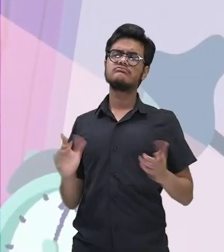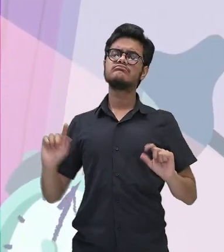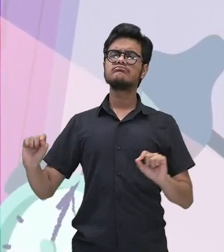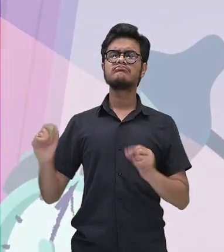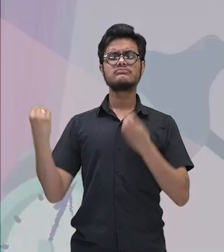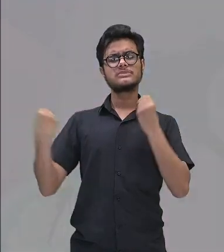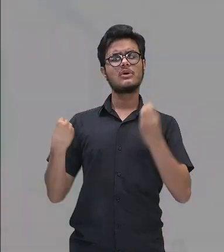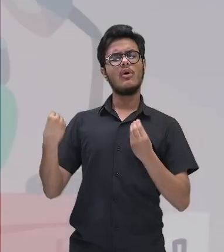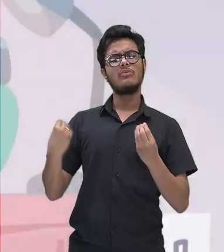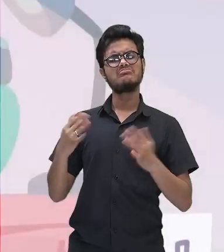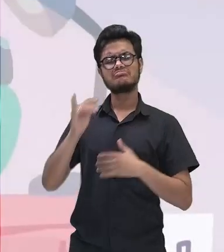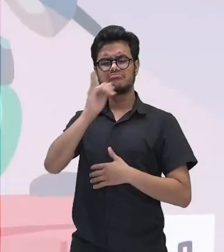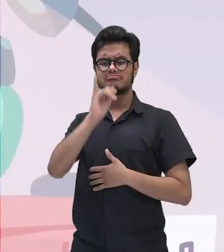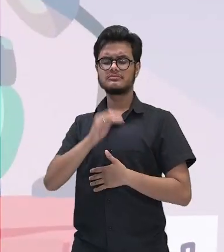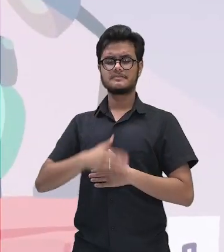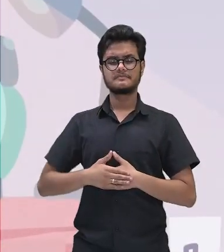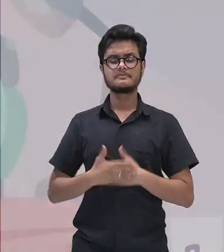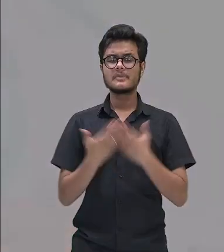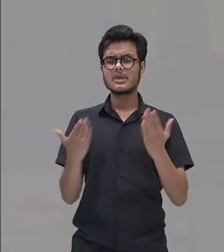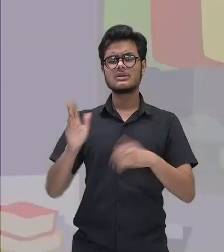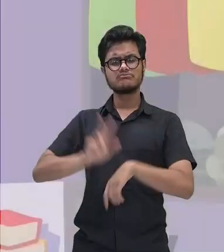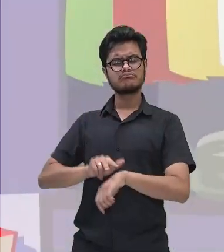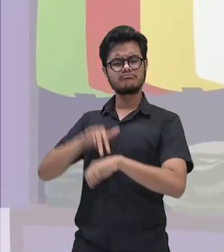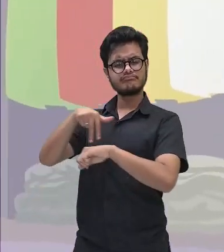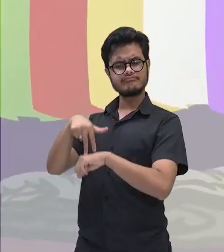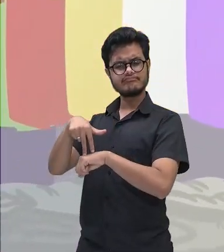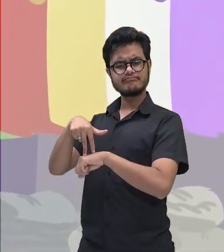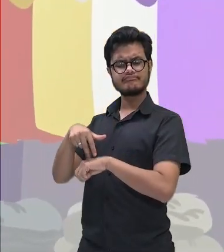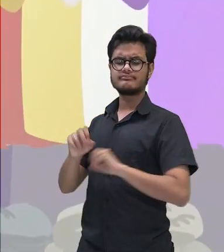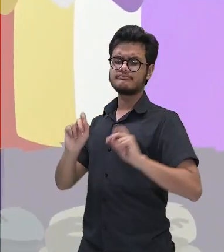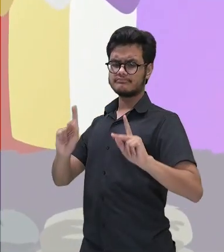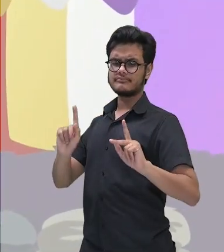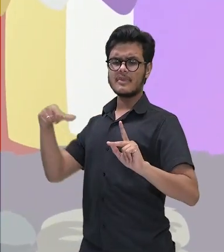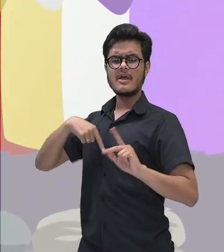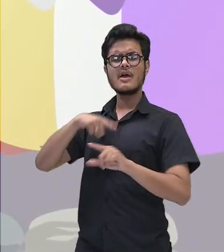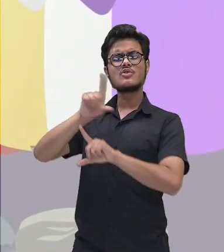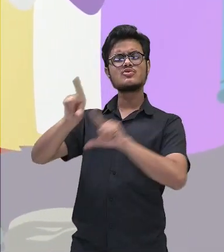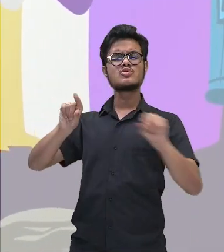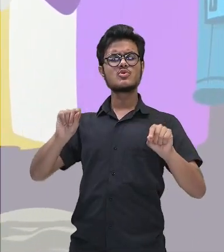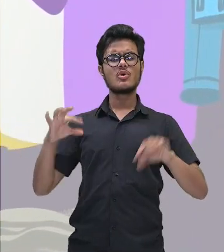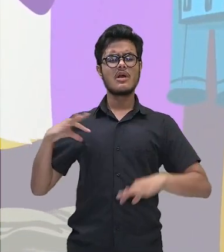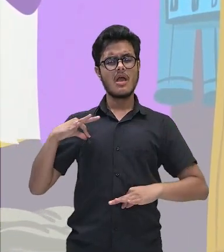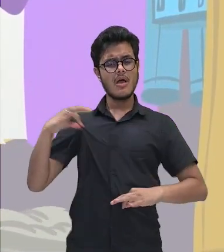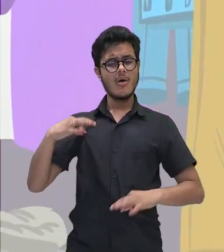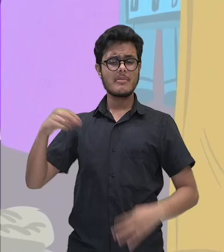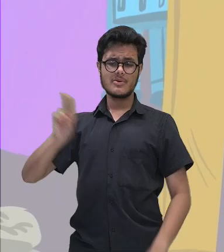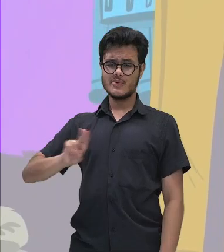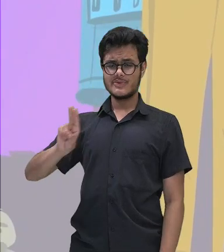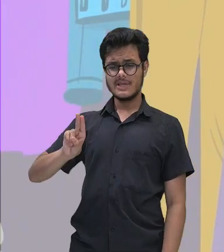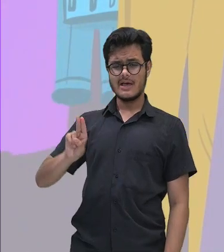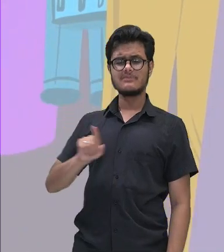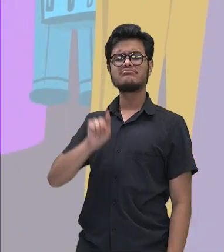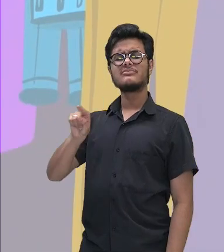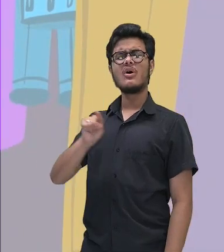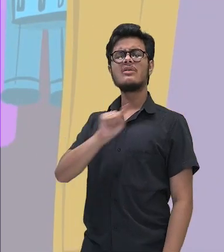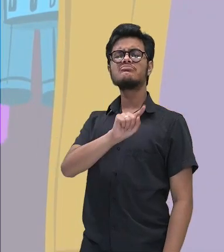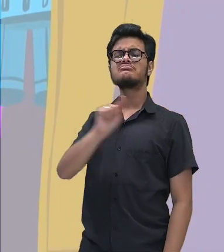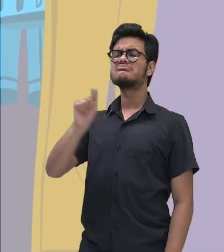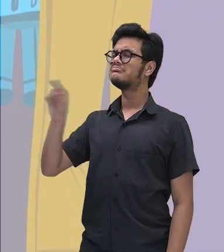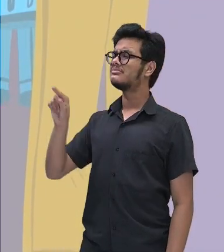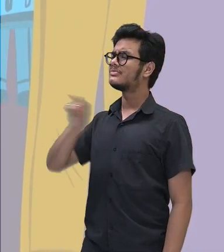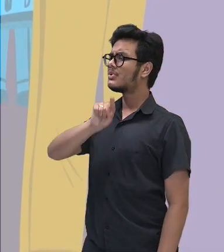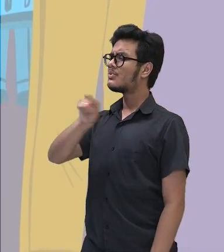vai fazer ele vai levantar e vai escolher uma roupa para usar olha as opções que ele tem